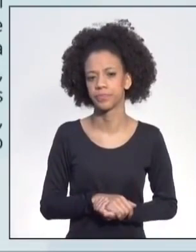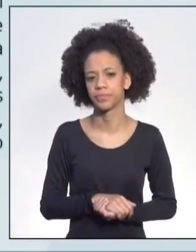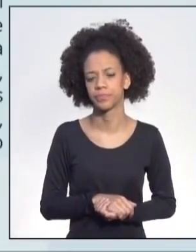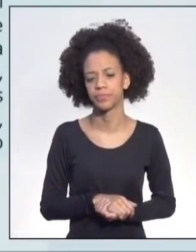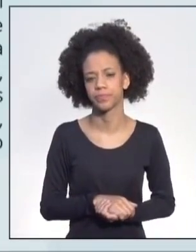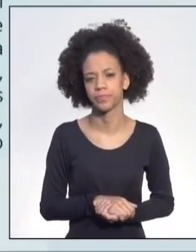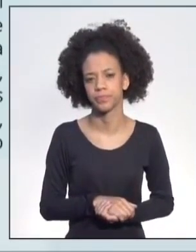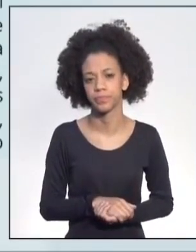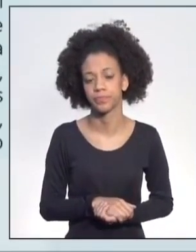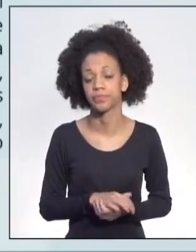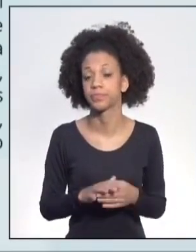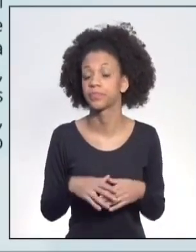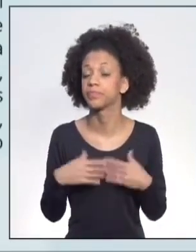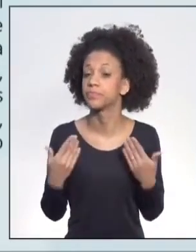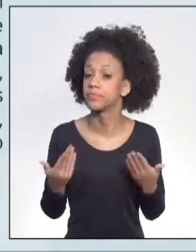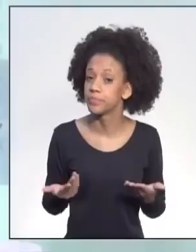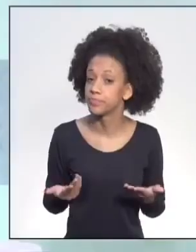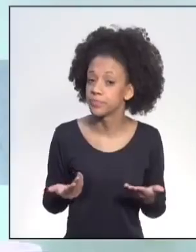Bom,